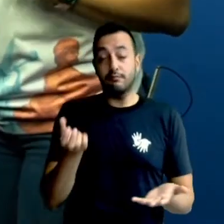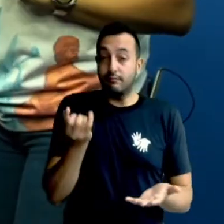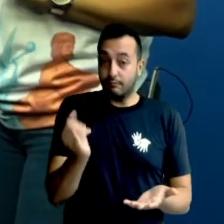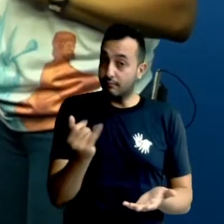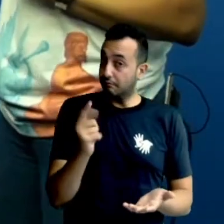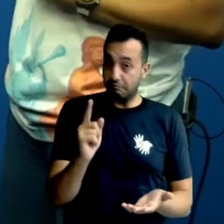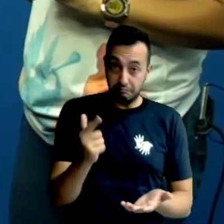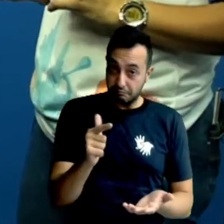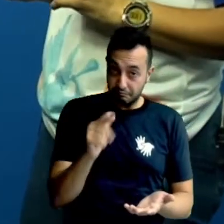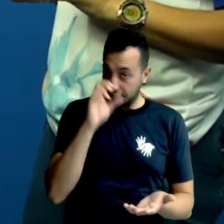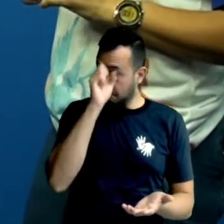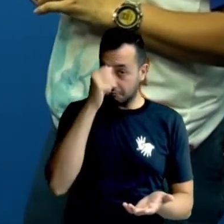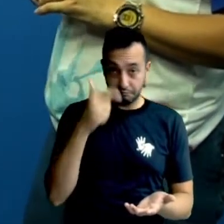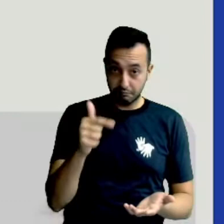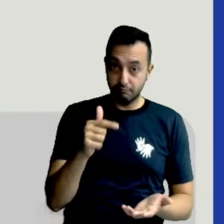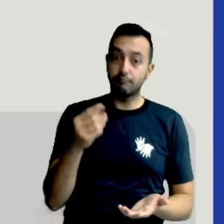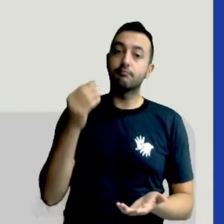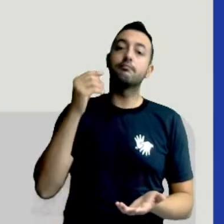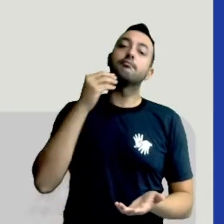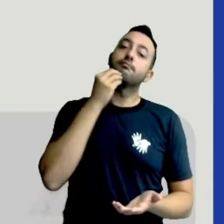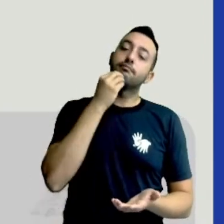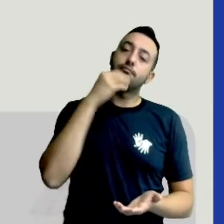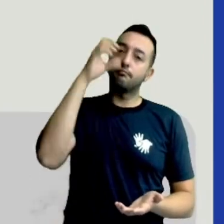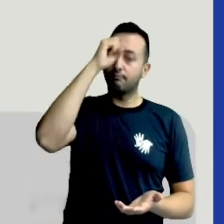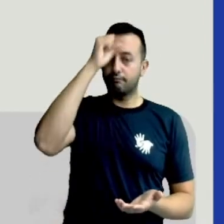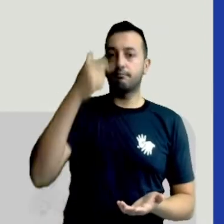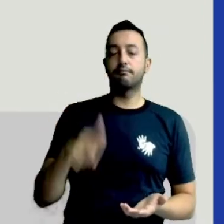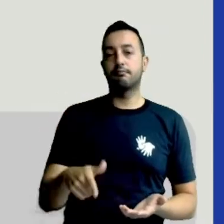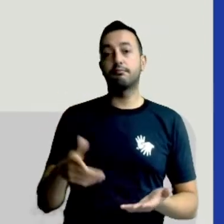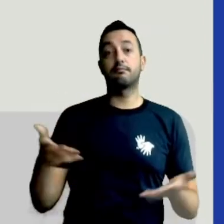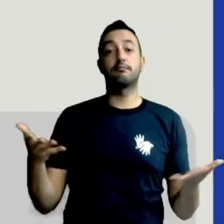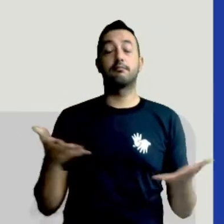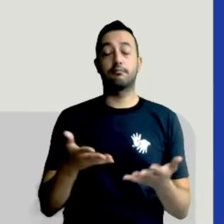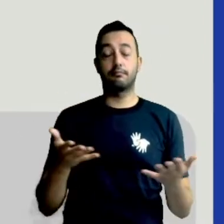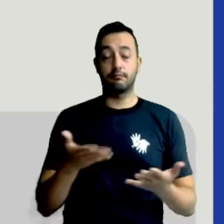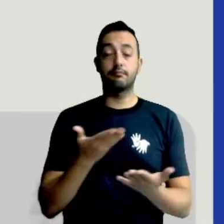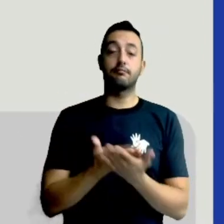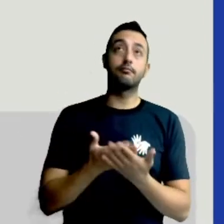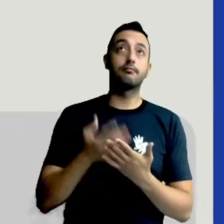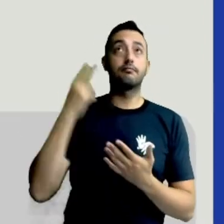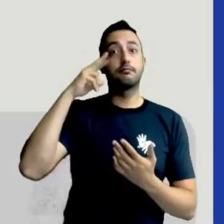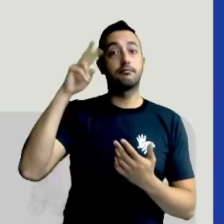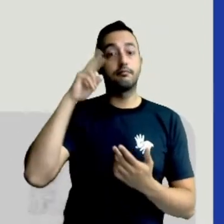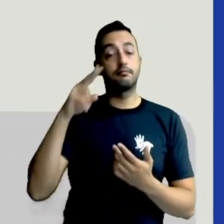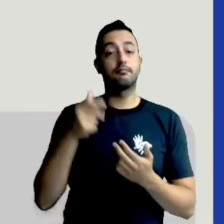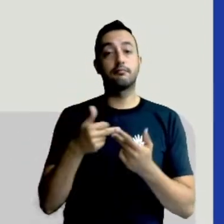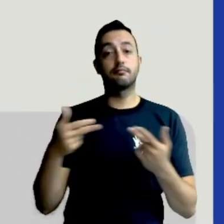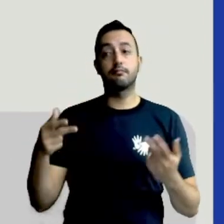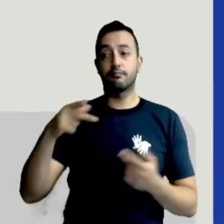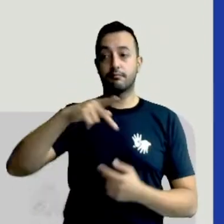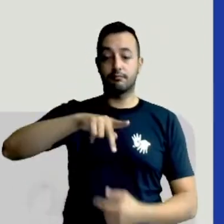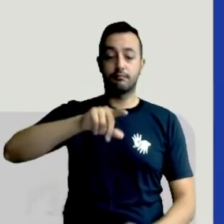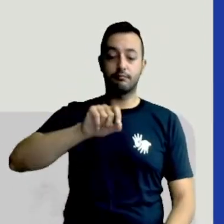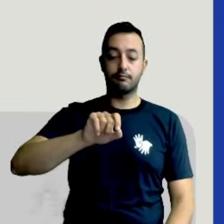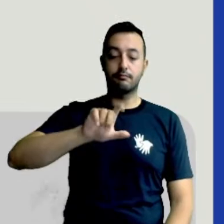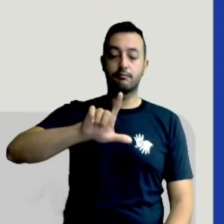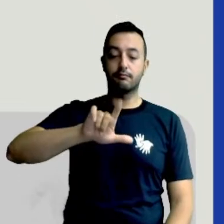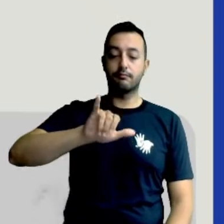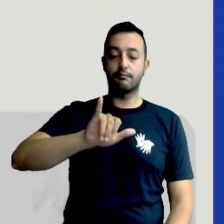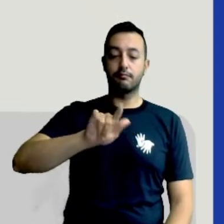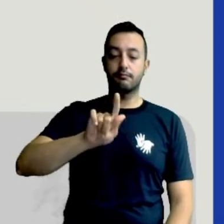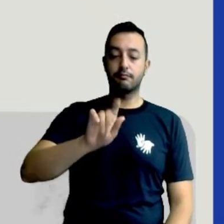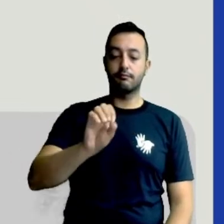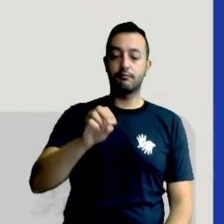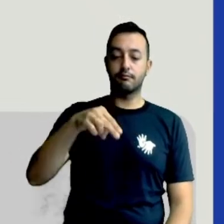Hoje, nós iremos estudar, né, aprender, relembrar polígonos. Iremos para o estudo